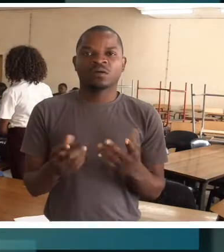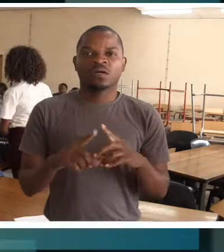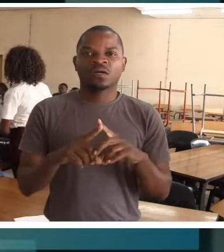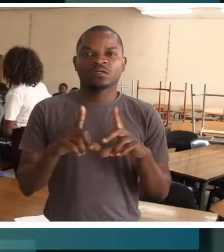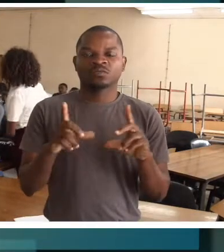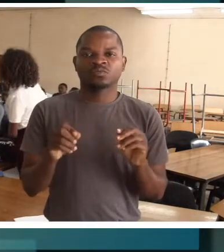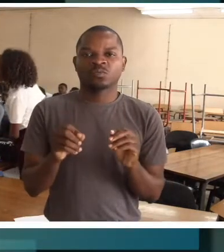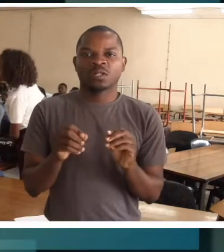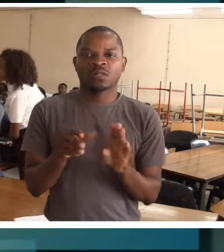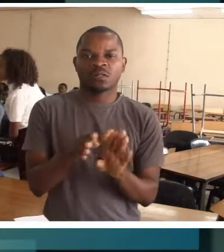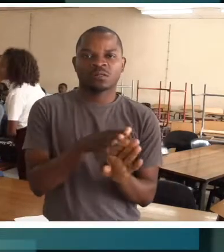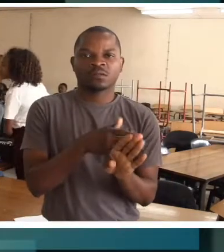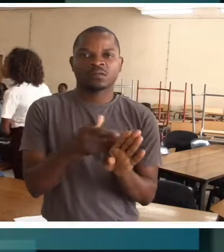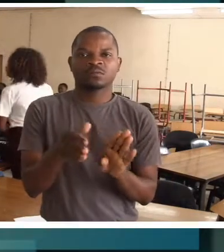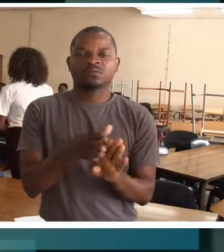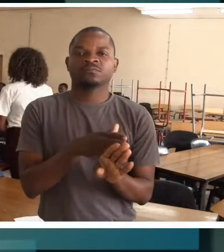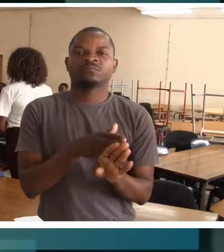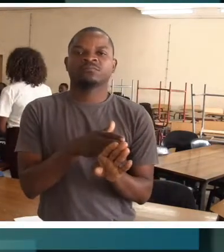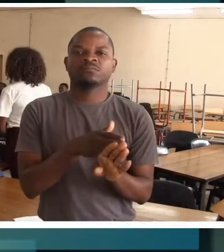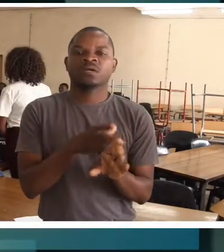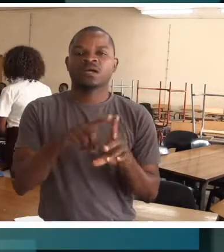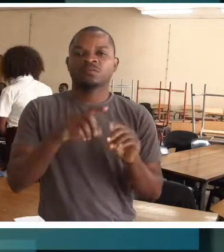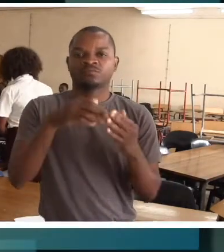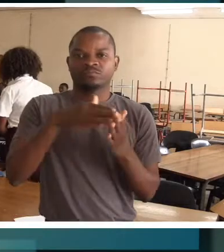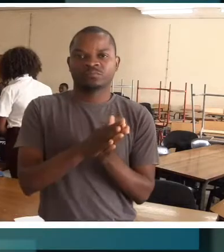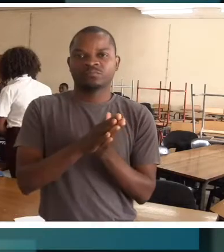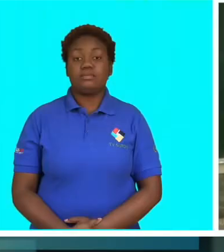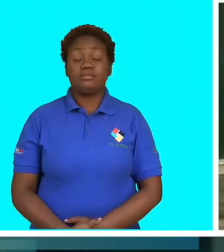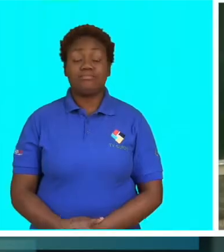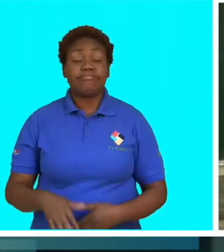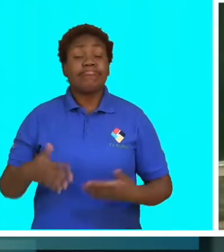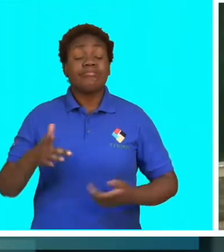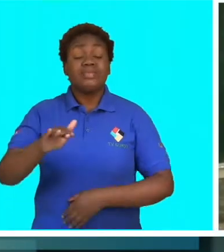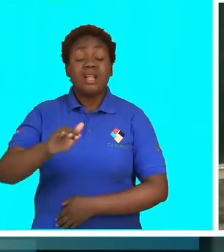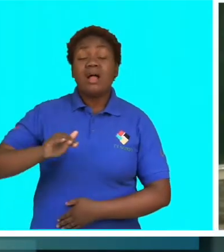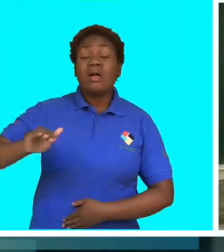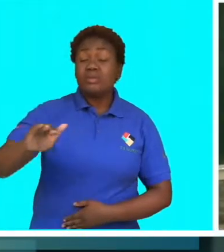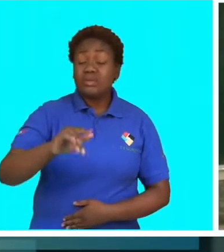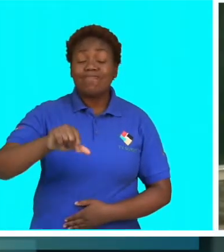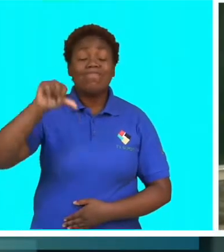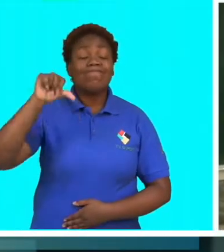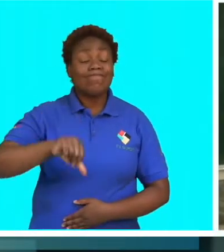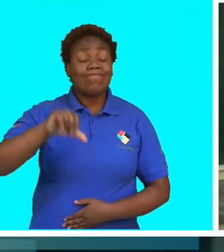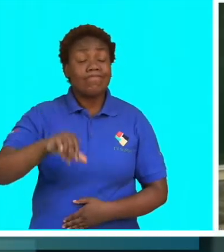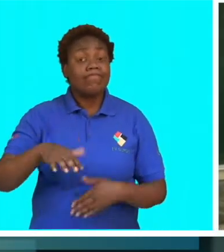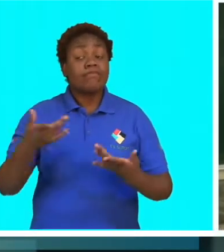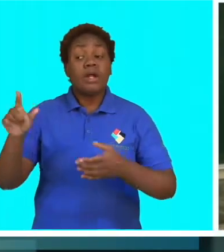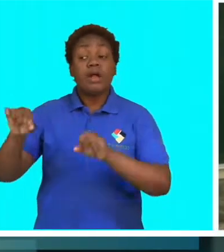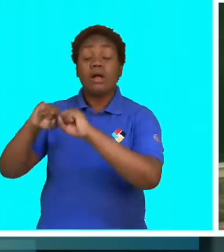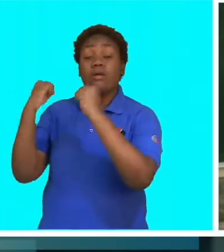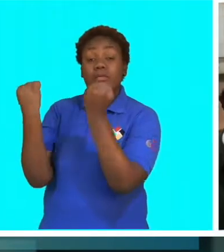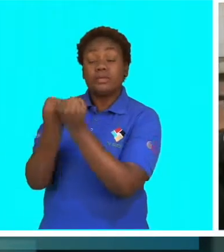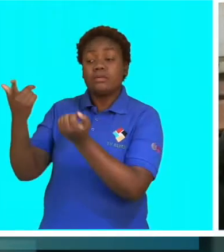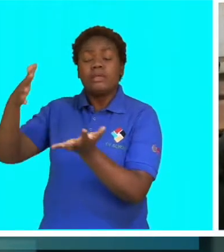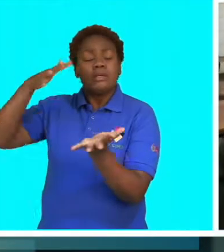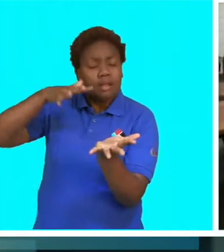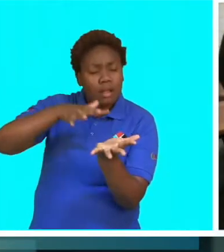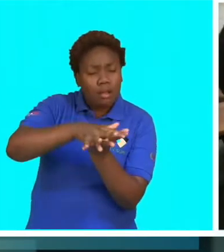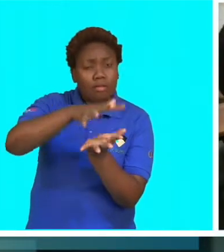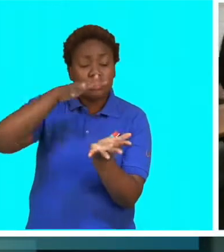é a violação e o assédio sexual. Organizações da sociedade civil entendem ser